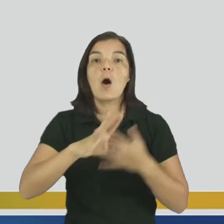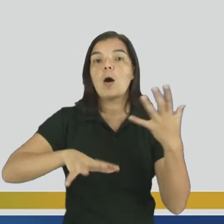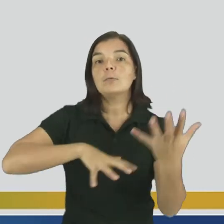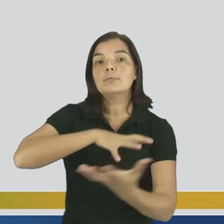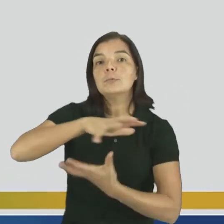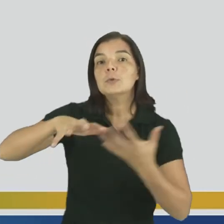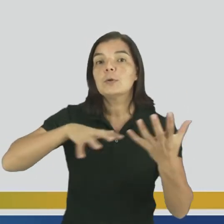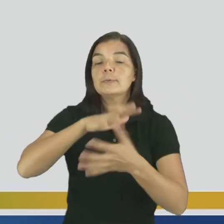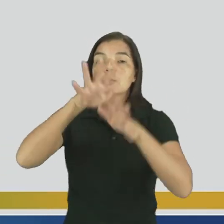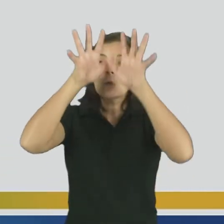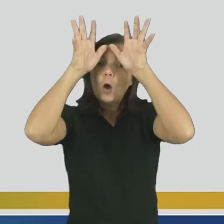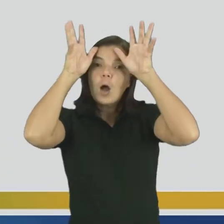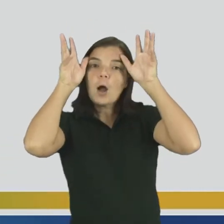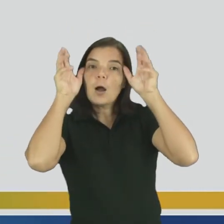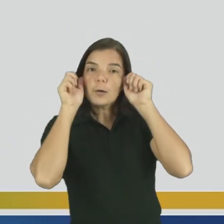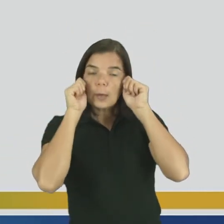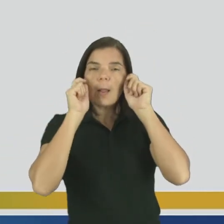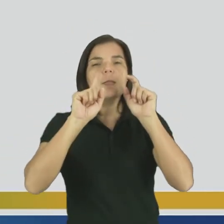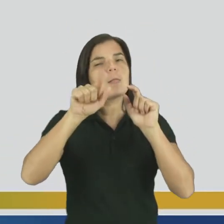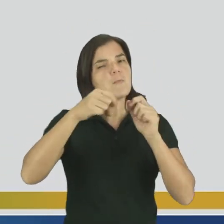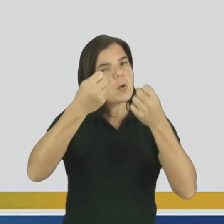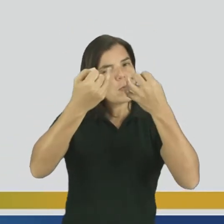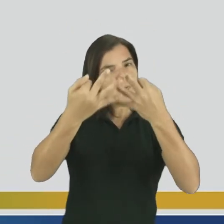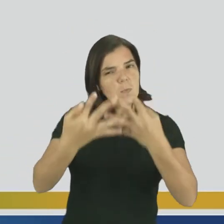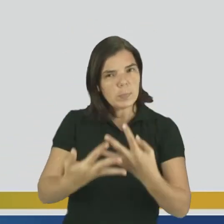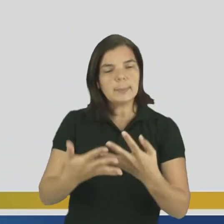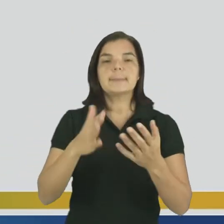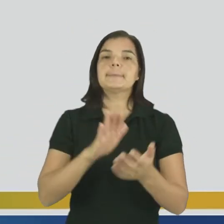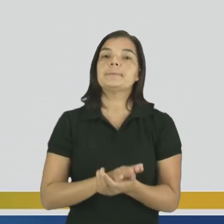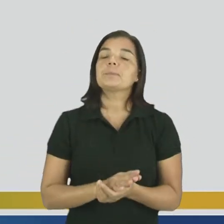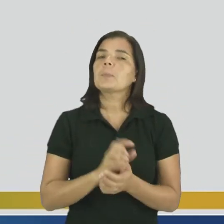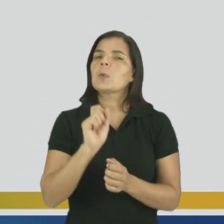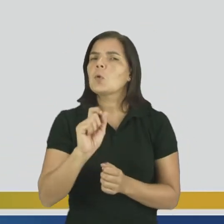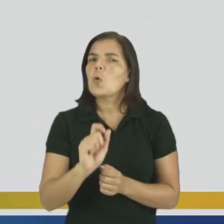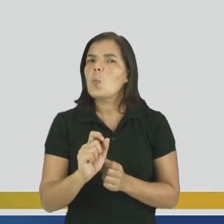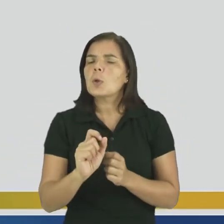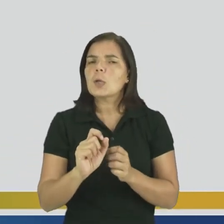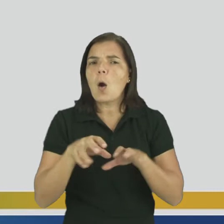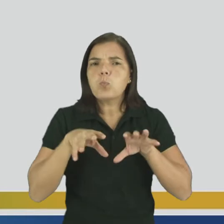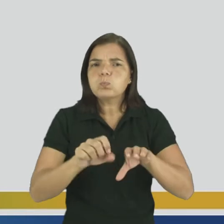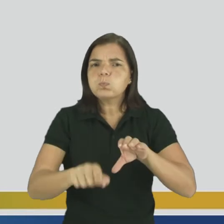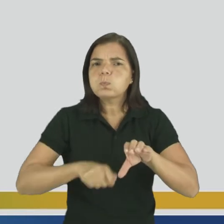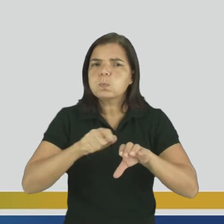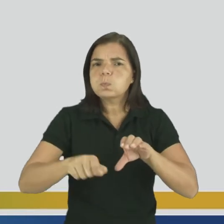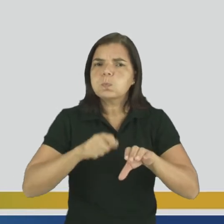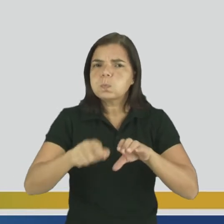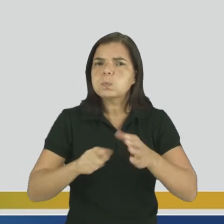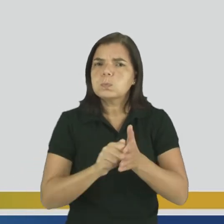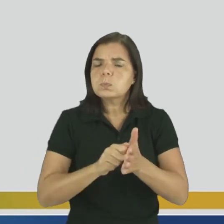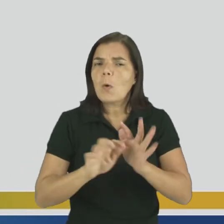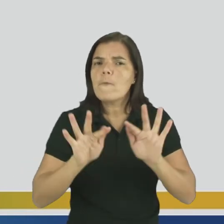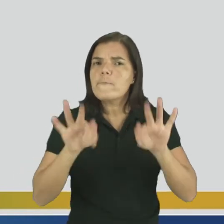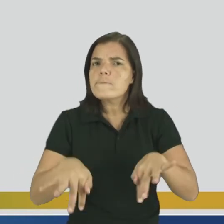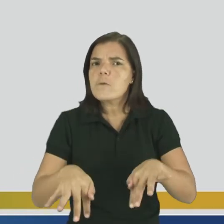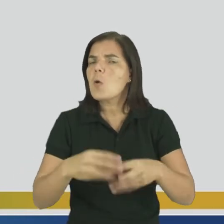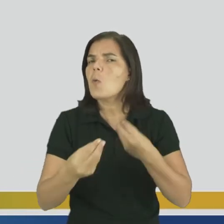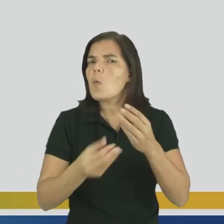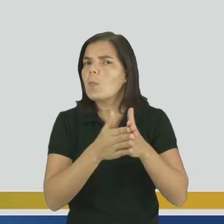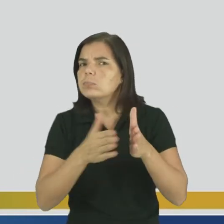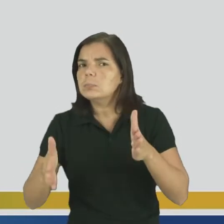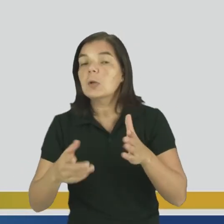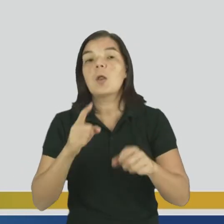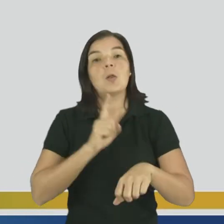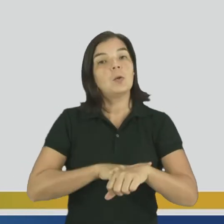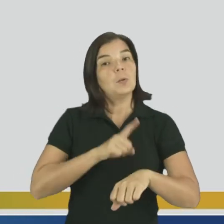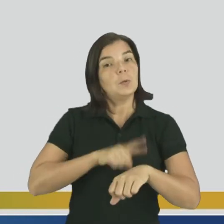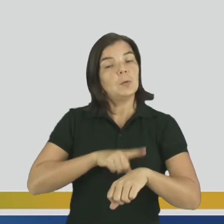Revolução Acreana. Daqui a pouco a gente fala melhor sobre essa questão. Quando que a borracha vai ter o seu fim? Né? Quando que o ciclo da borracha chega ao fim? No momento